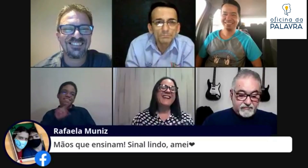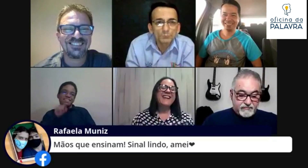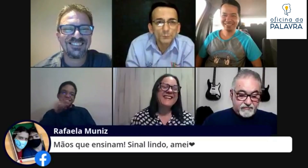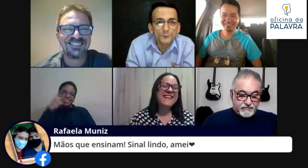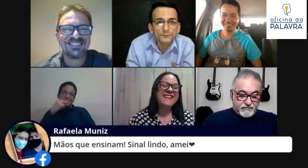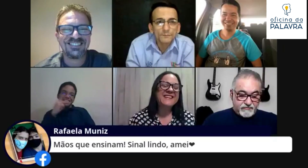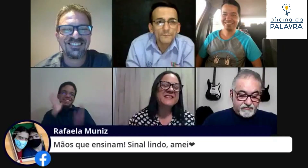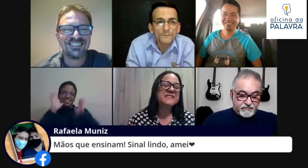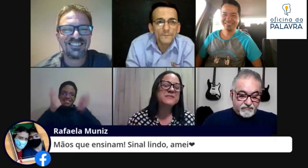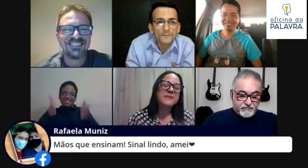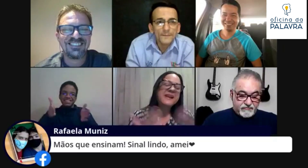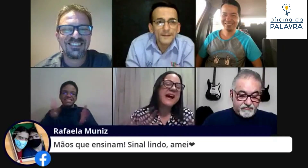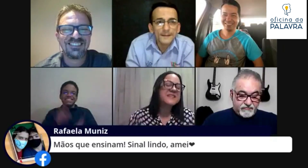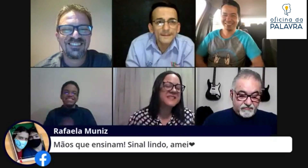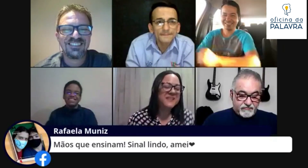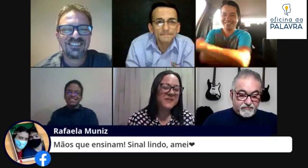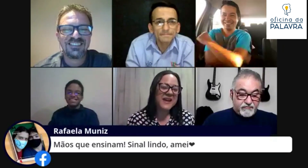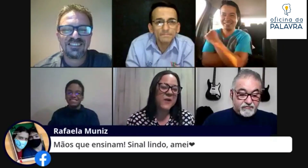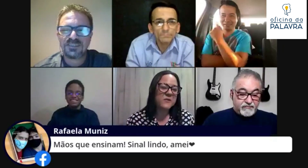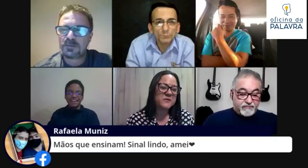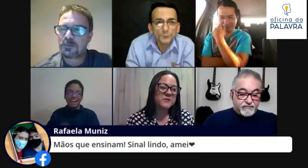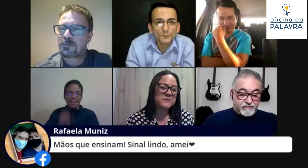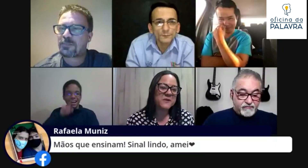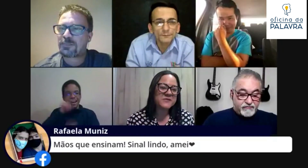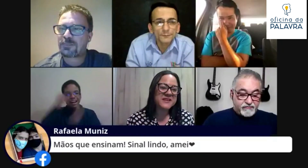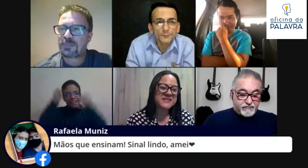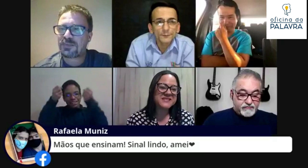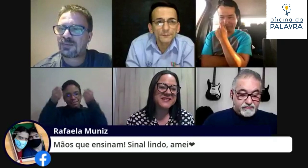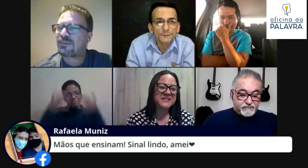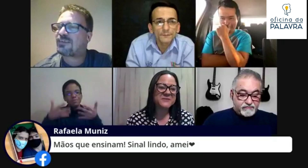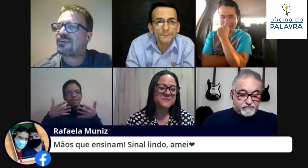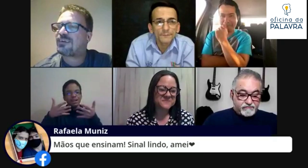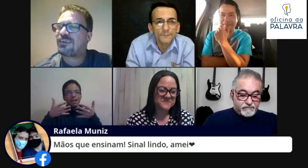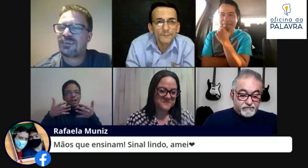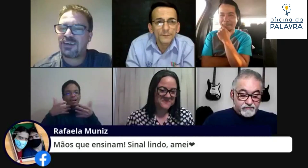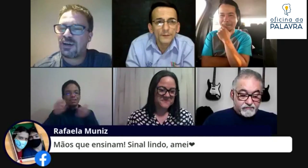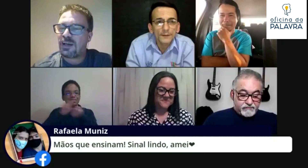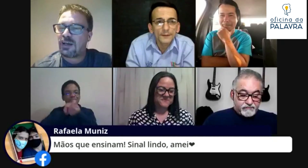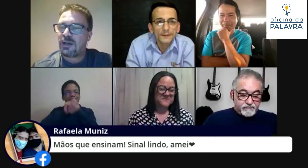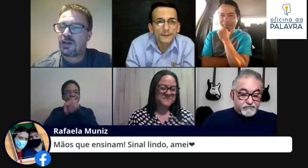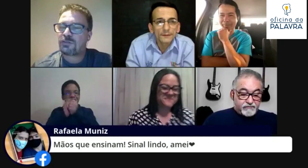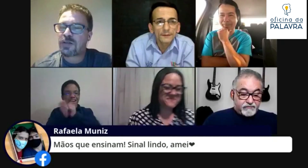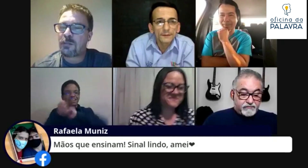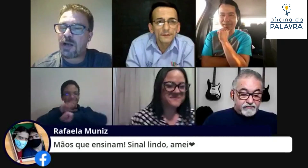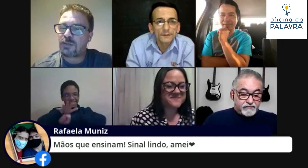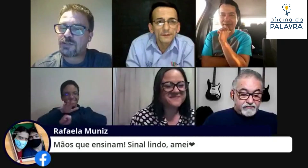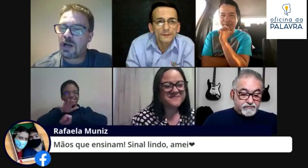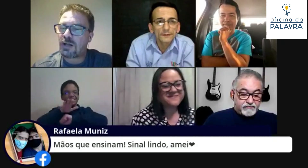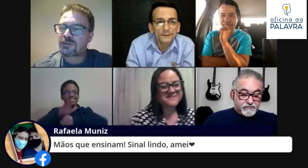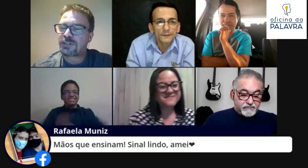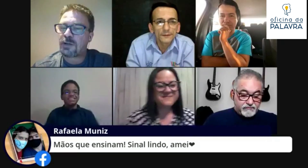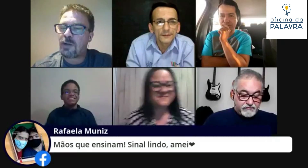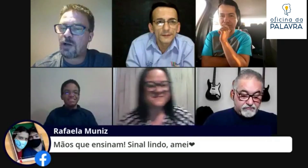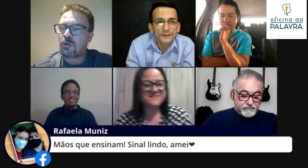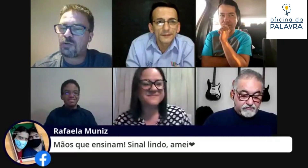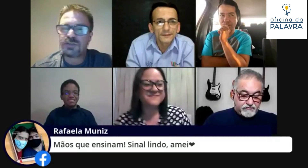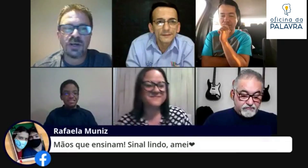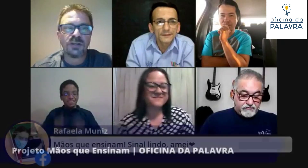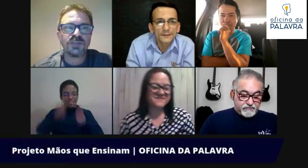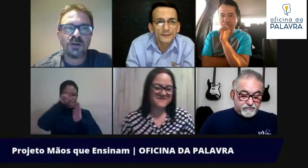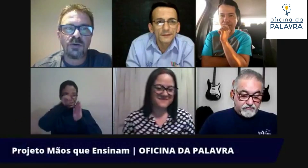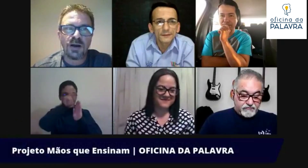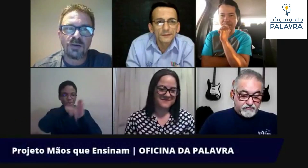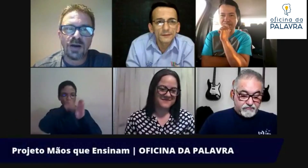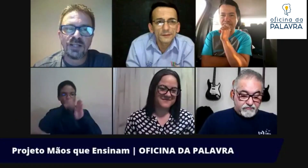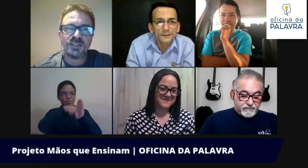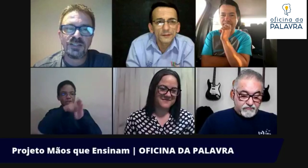Legal. E explicasse, então, o que é o Mãos que Ensinam. Eu já trabalho há alguns